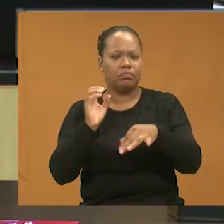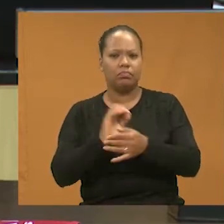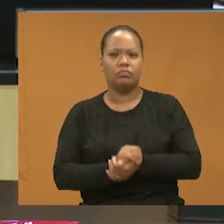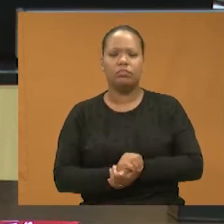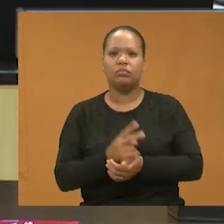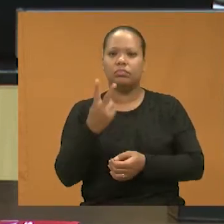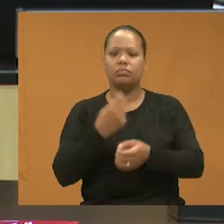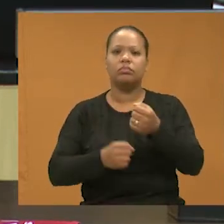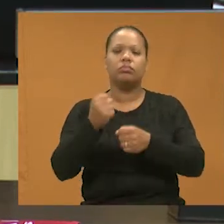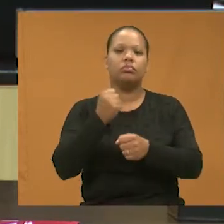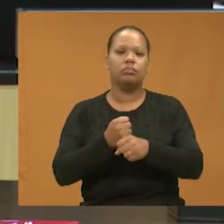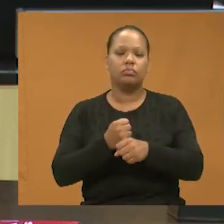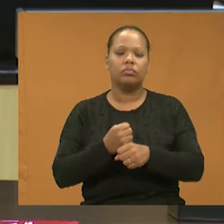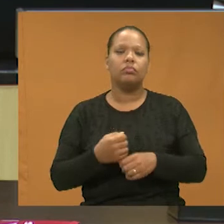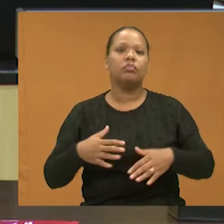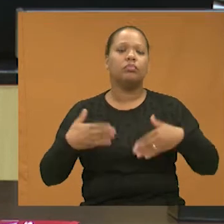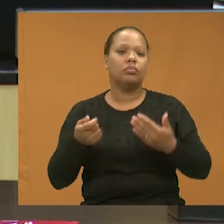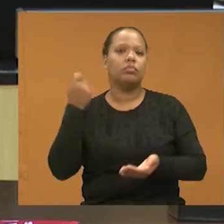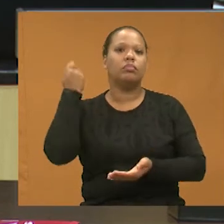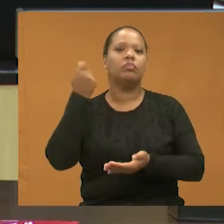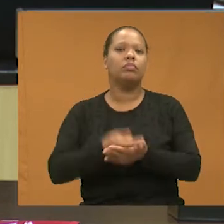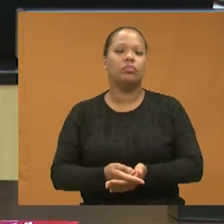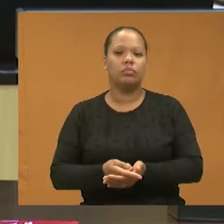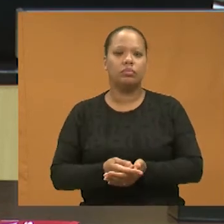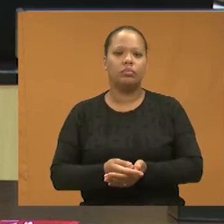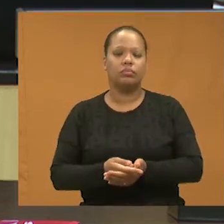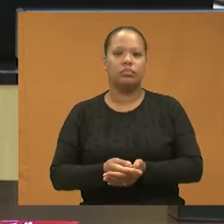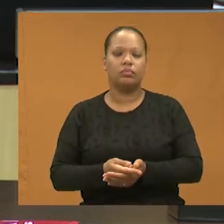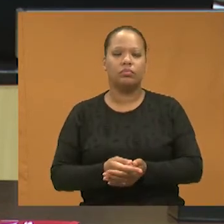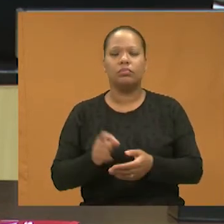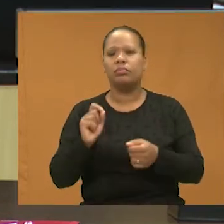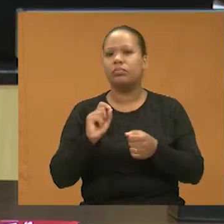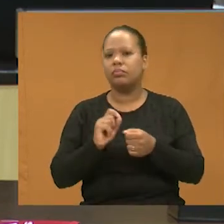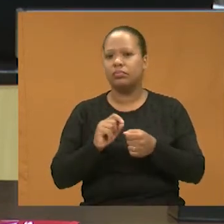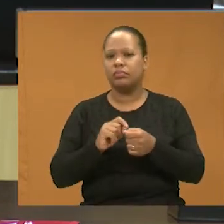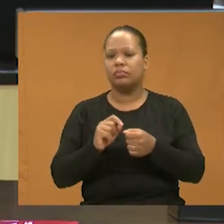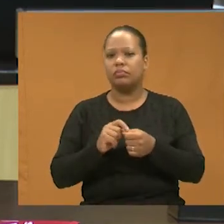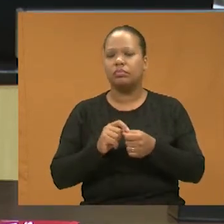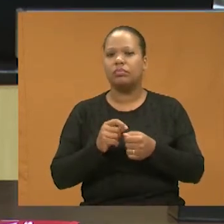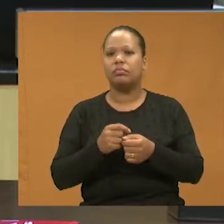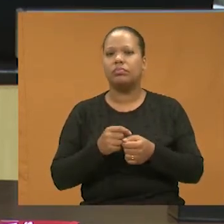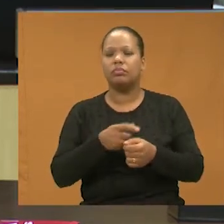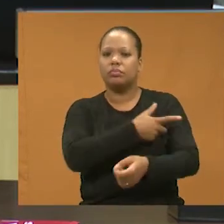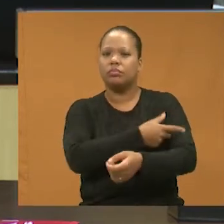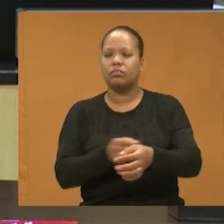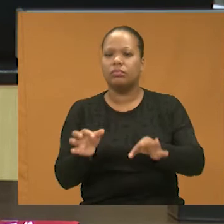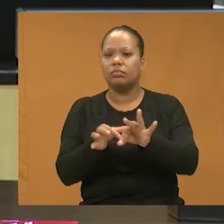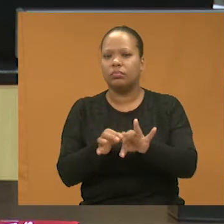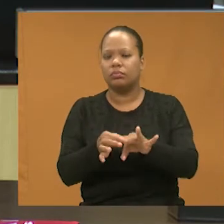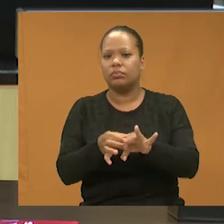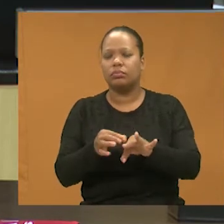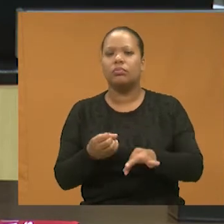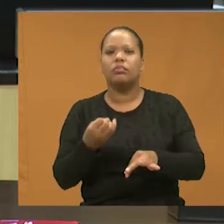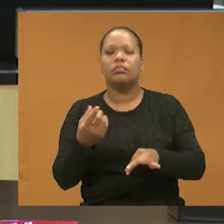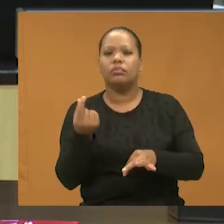2 anos, qual o valor pago a Tomovale para a realização de exames de biópsia de próstata? Quarto, qual o valor de cada